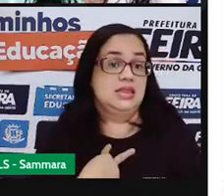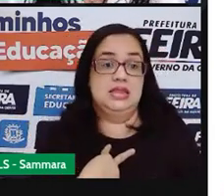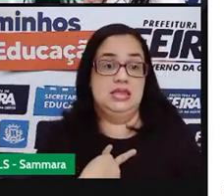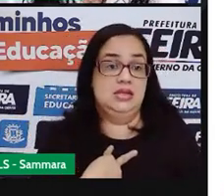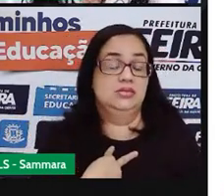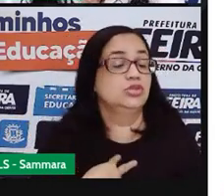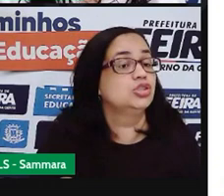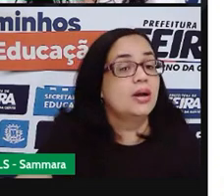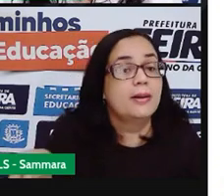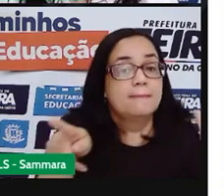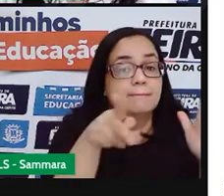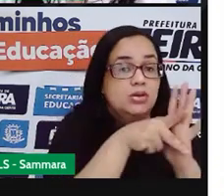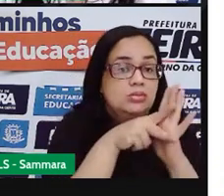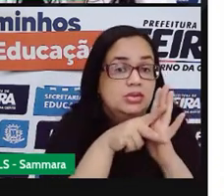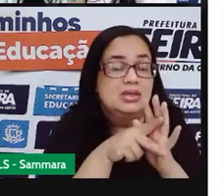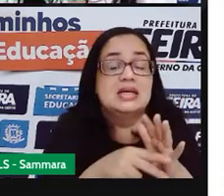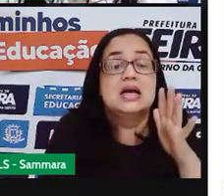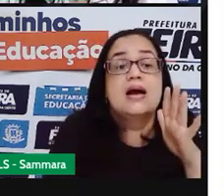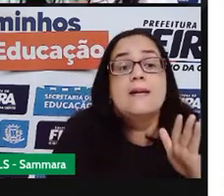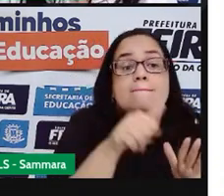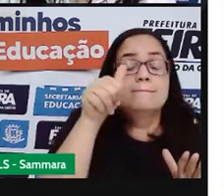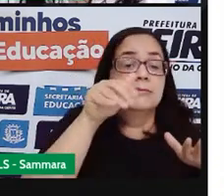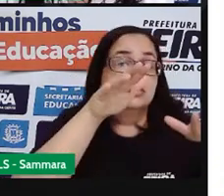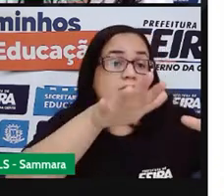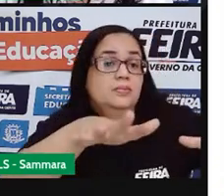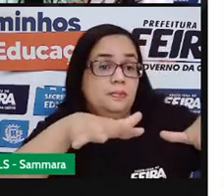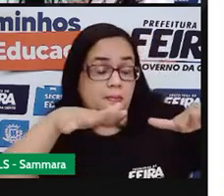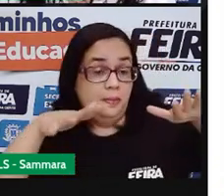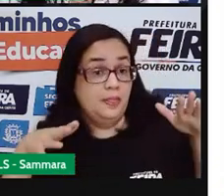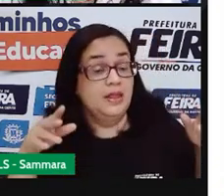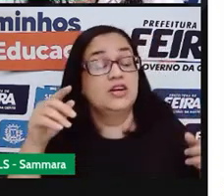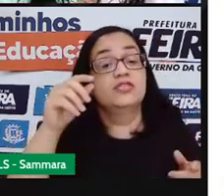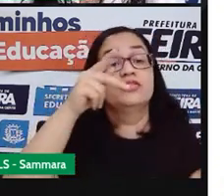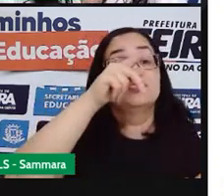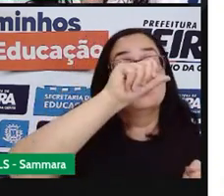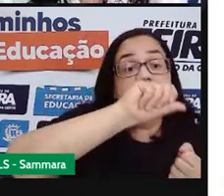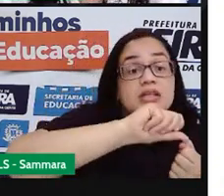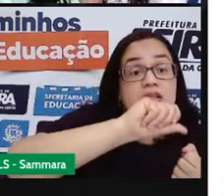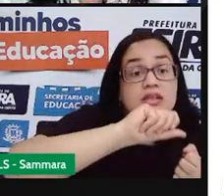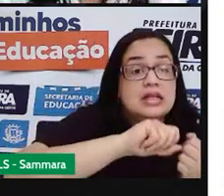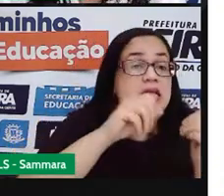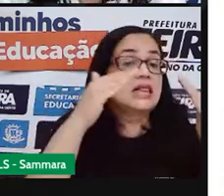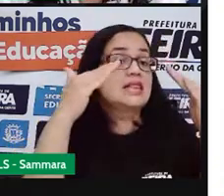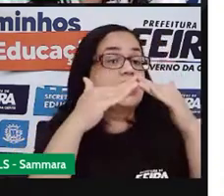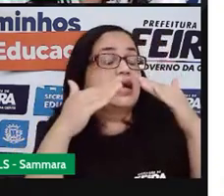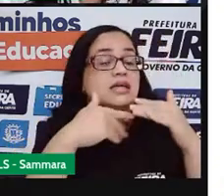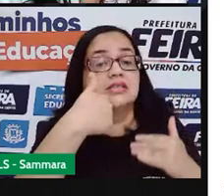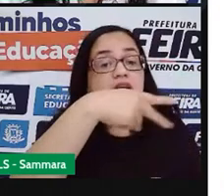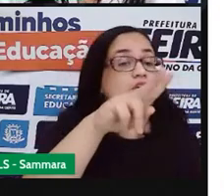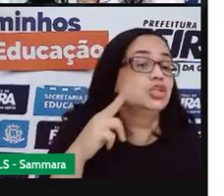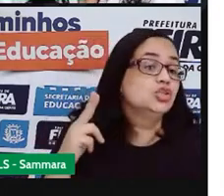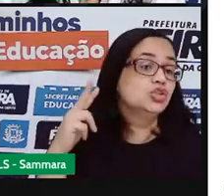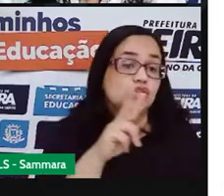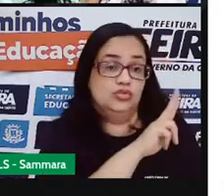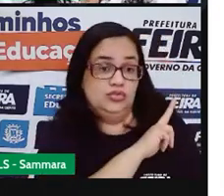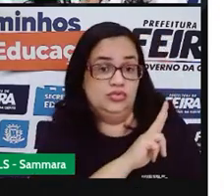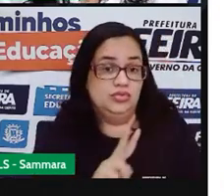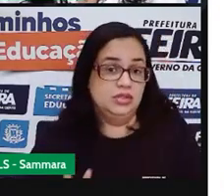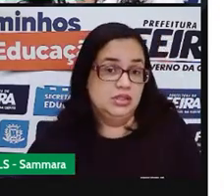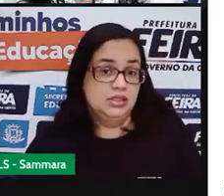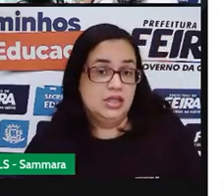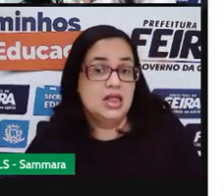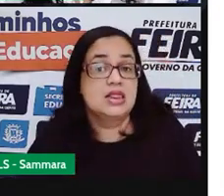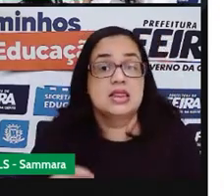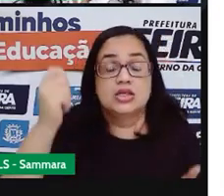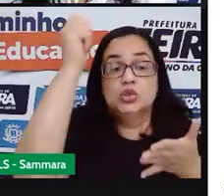sede própria e as primeiras sessões foram realizadas na casa de um vereador, não tendo